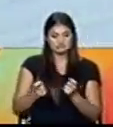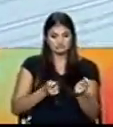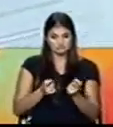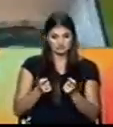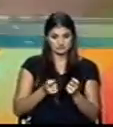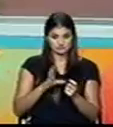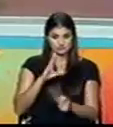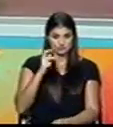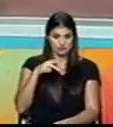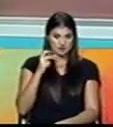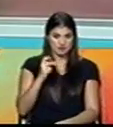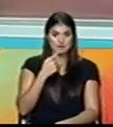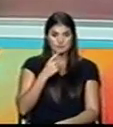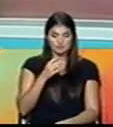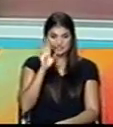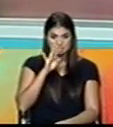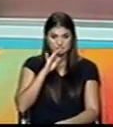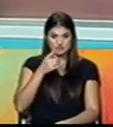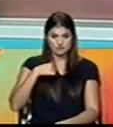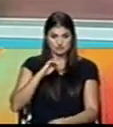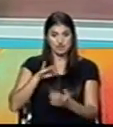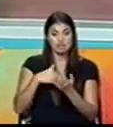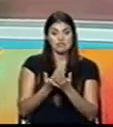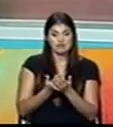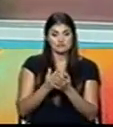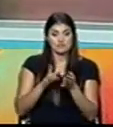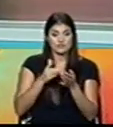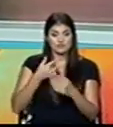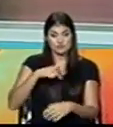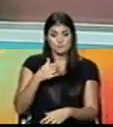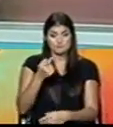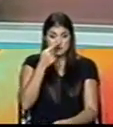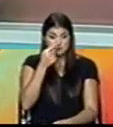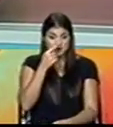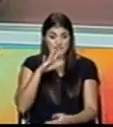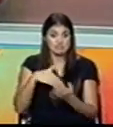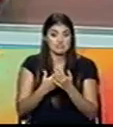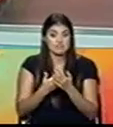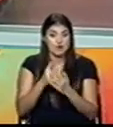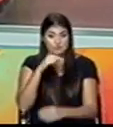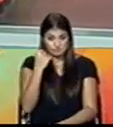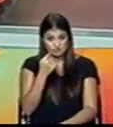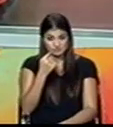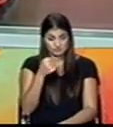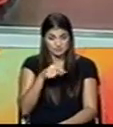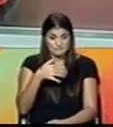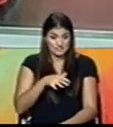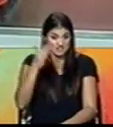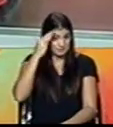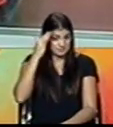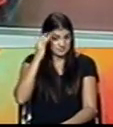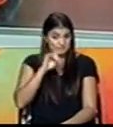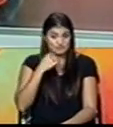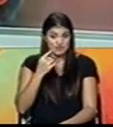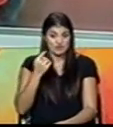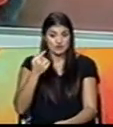a nossa Joana André está a perguntar se nós queremos oferecer os livros. Nós preferimos oferecer os bolos. Pois, agora. Mas como não temos capacidade para fazer todos estes bolos, vamos